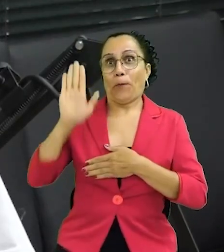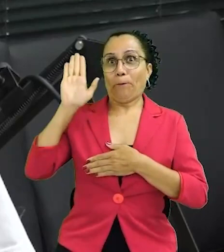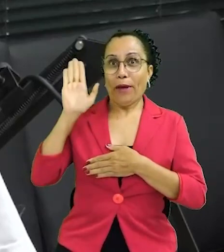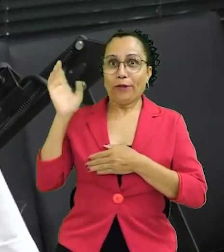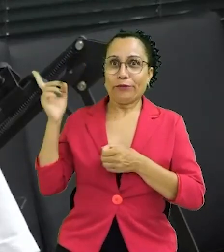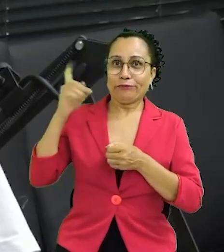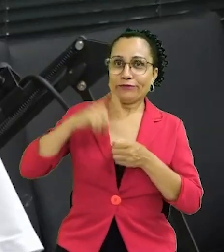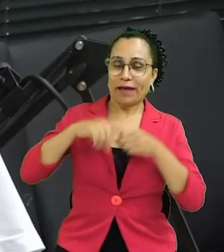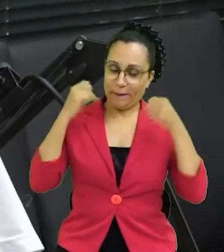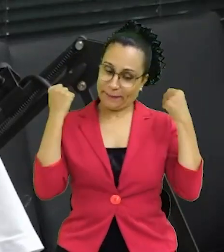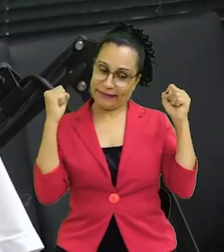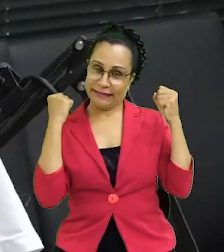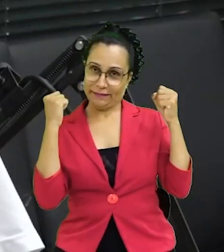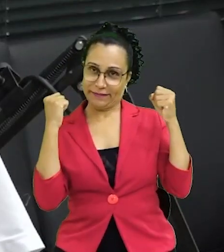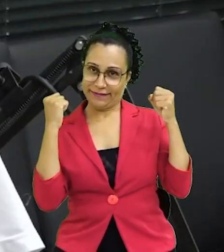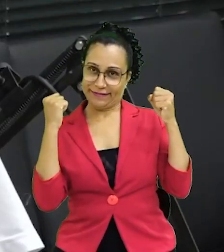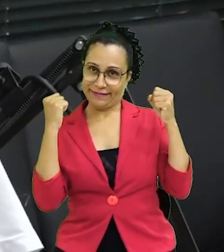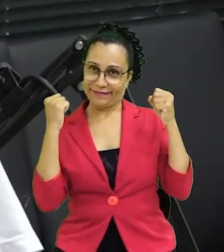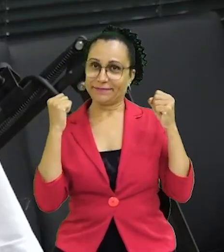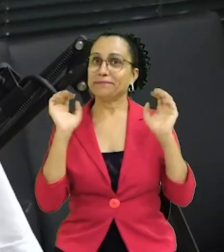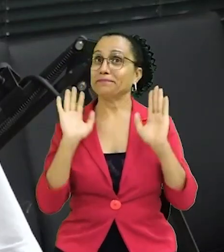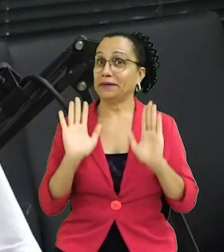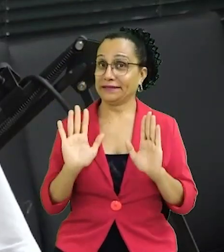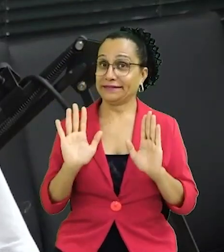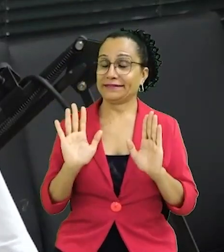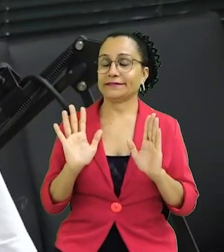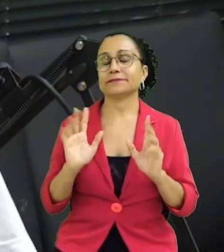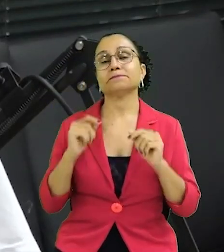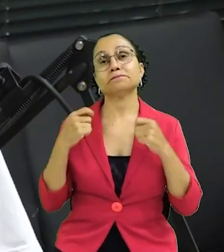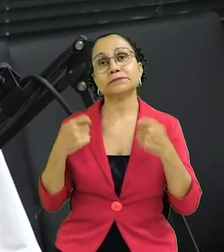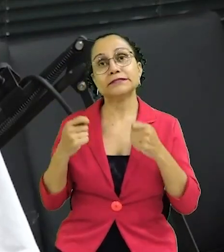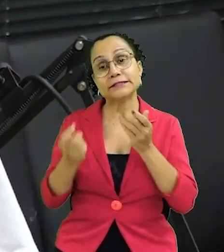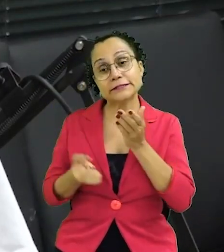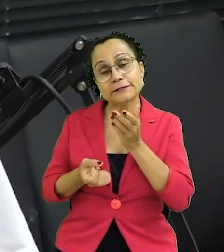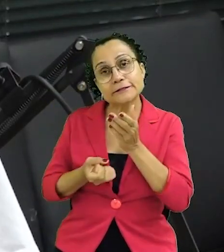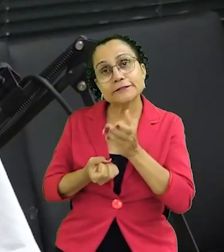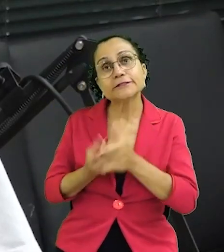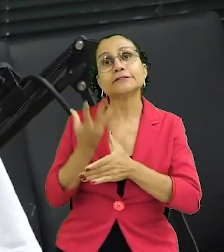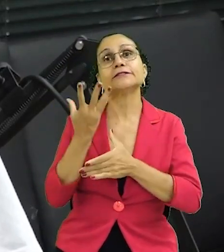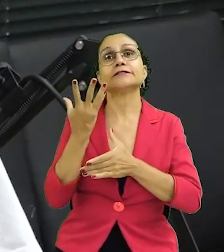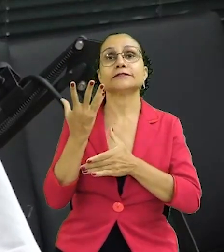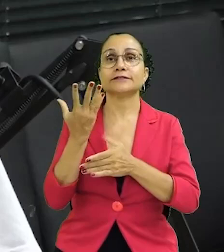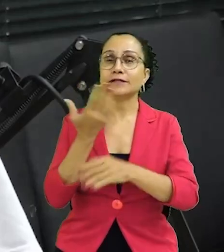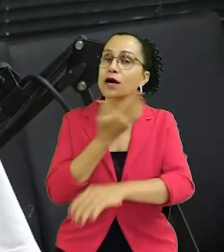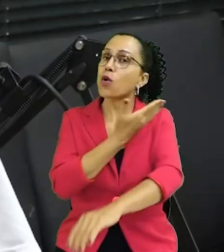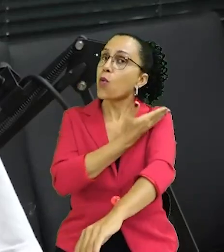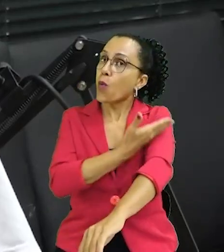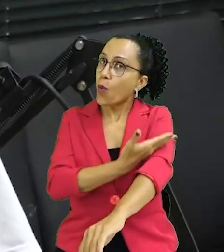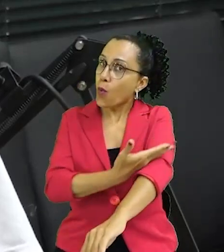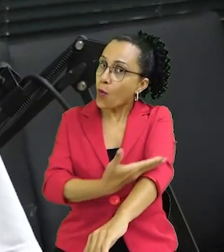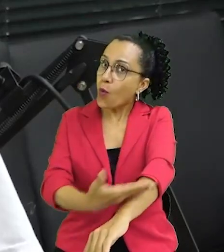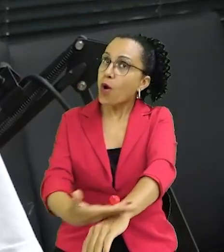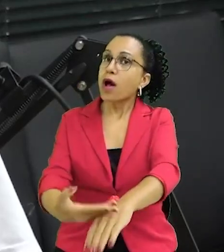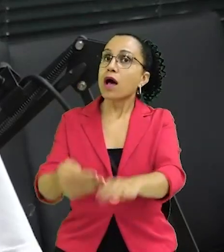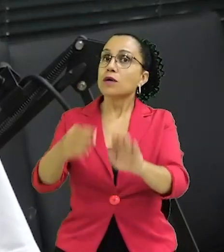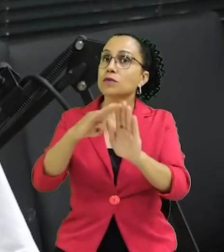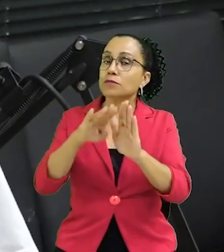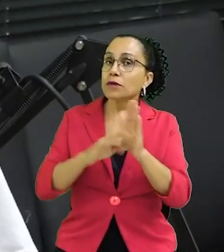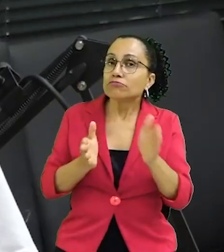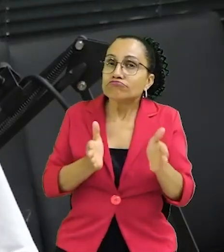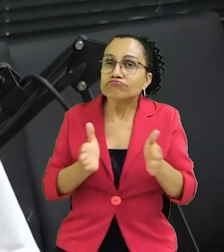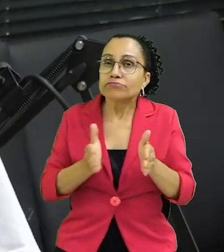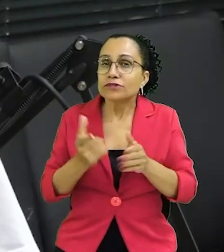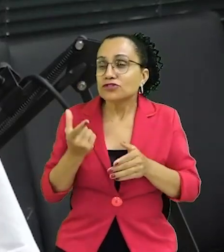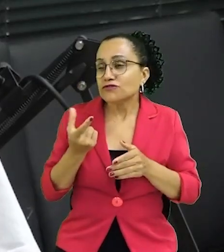das metas. E precisa ser construído o hábito, né? O hábito precisa ser construído. Aquele período